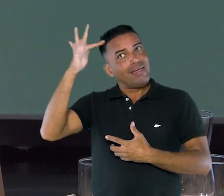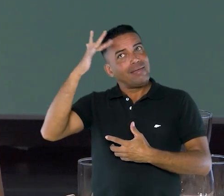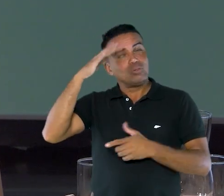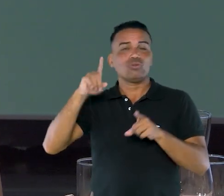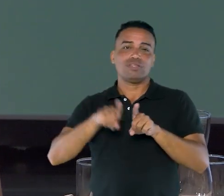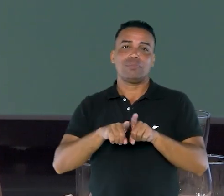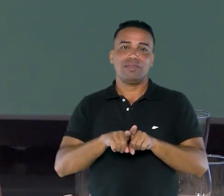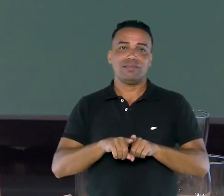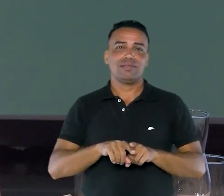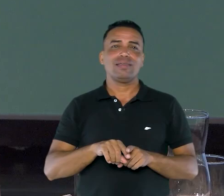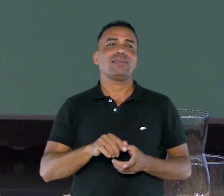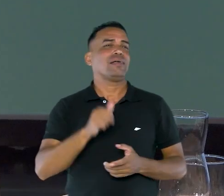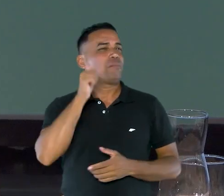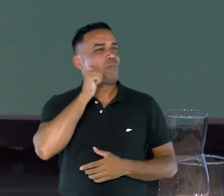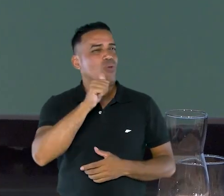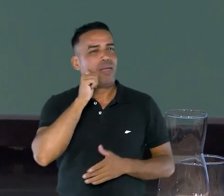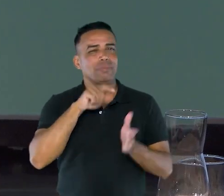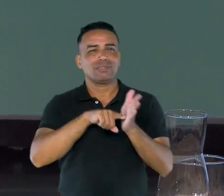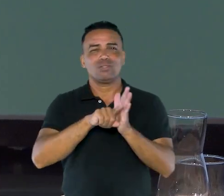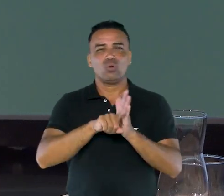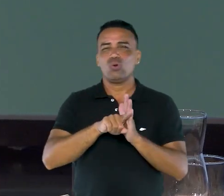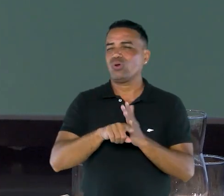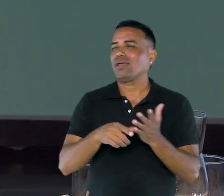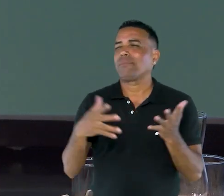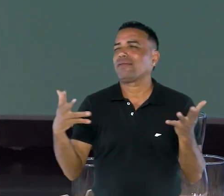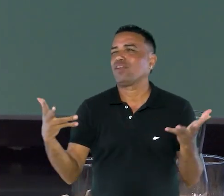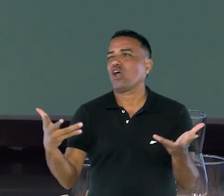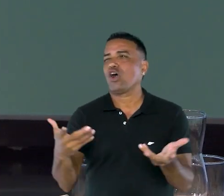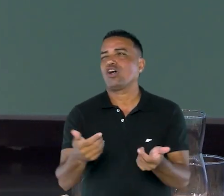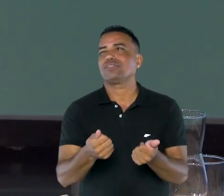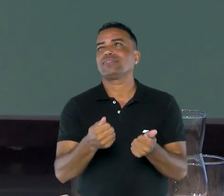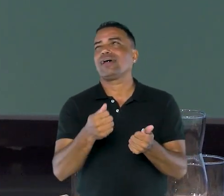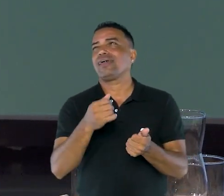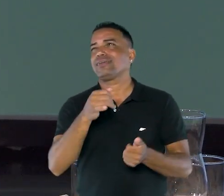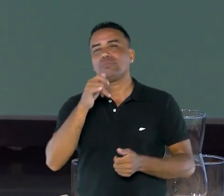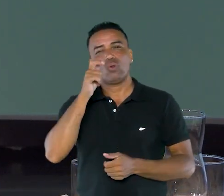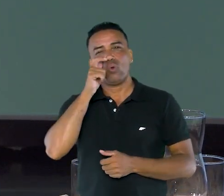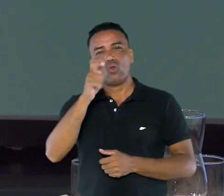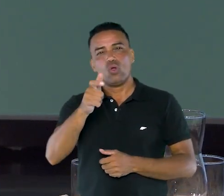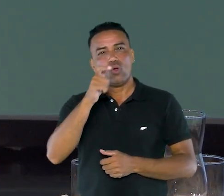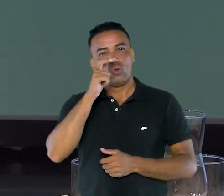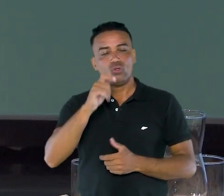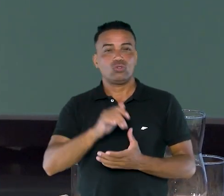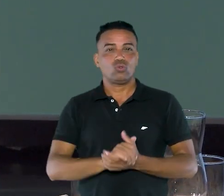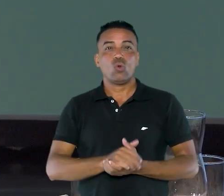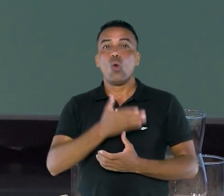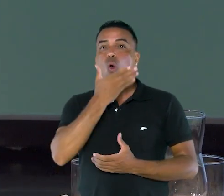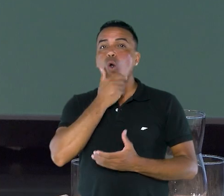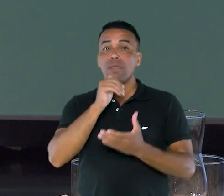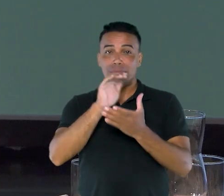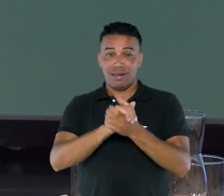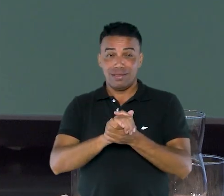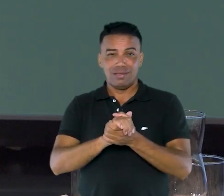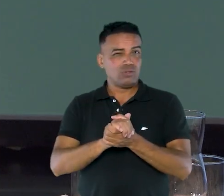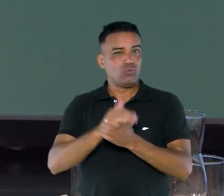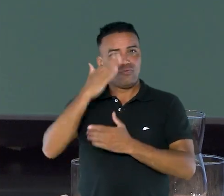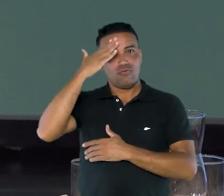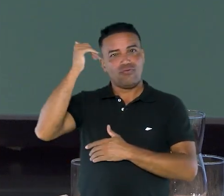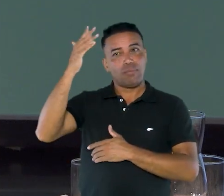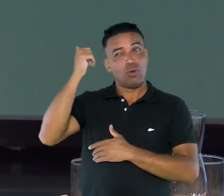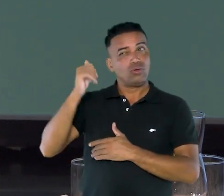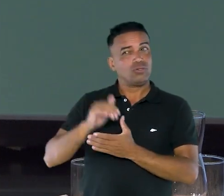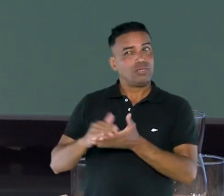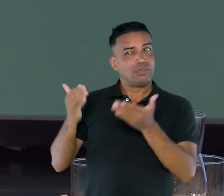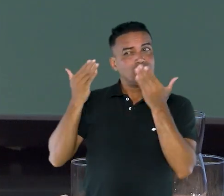Lynn Margulis é maravilhosa. E olha só que curioso, né? O marido sempre foi mais famoso e eu